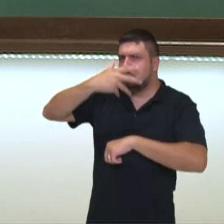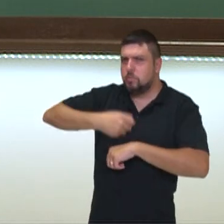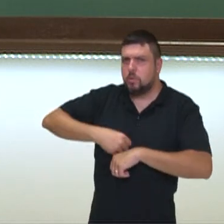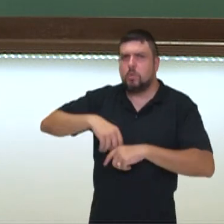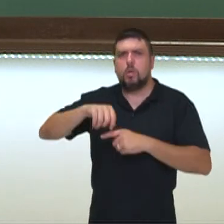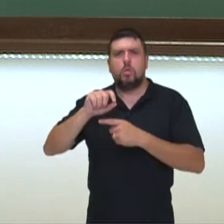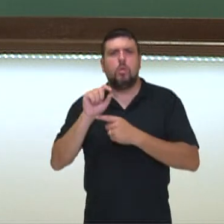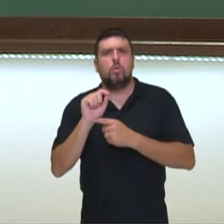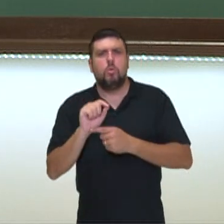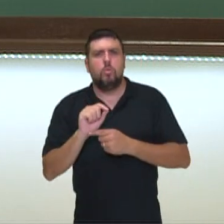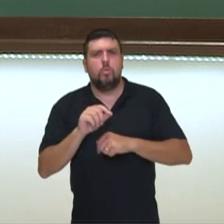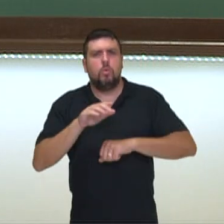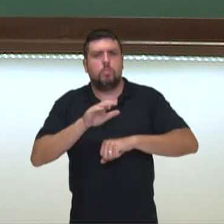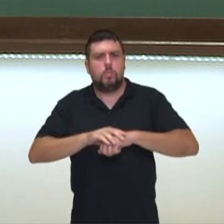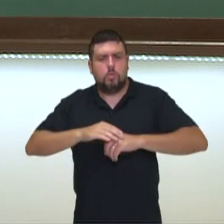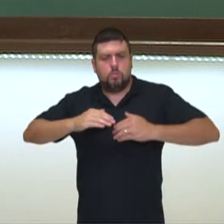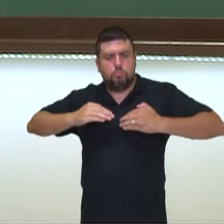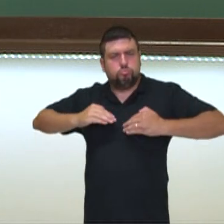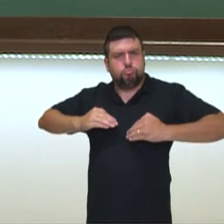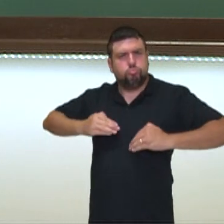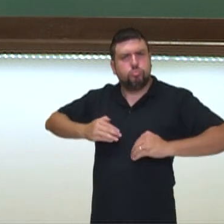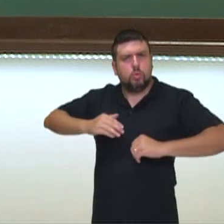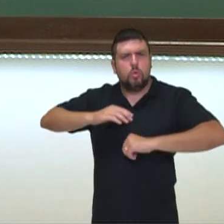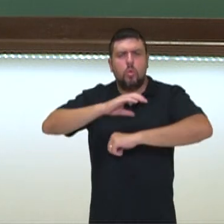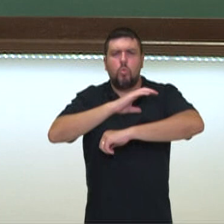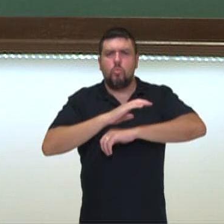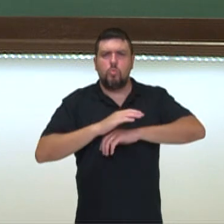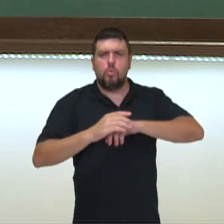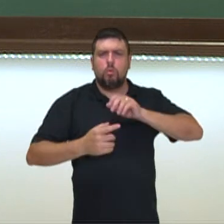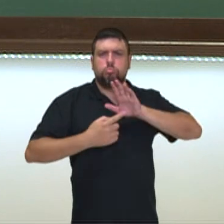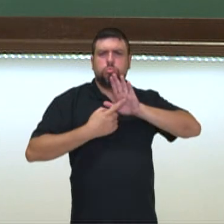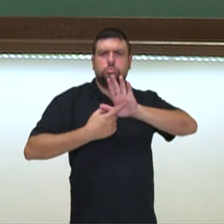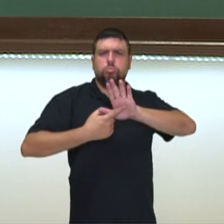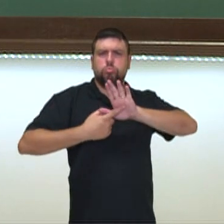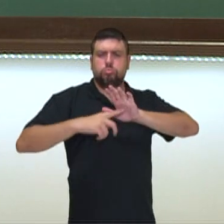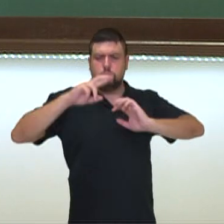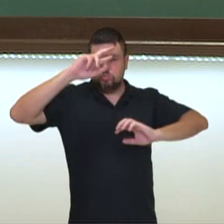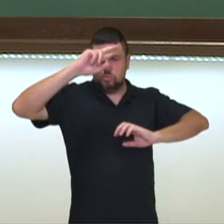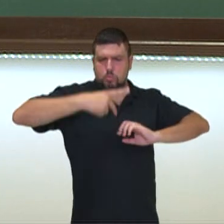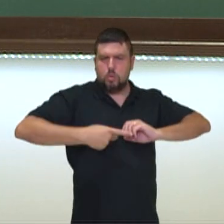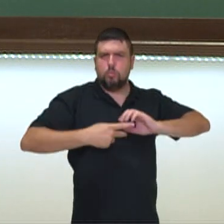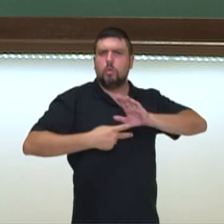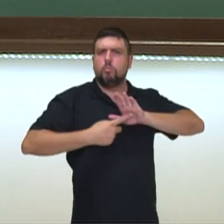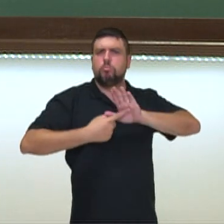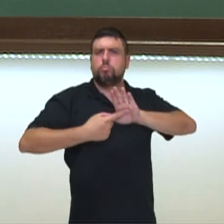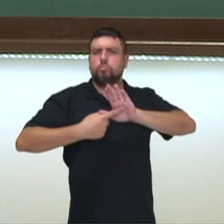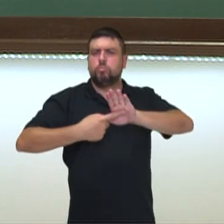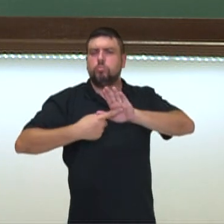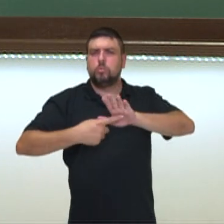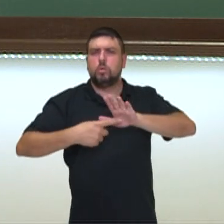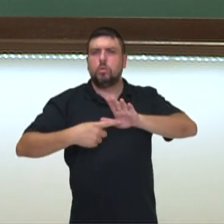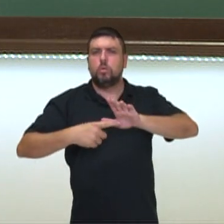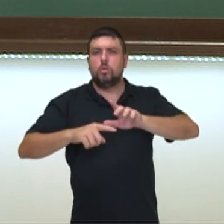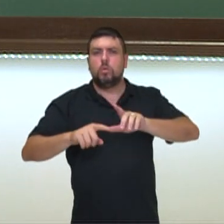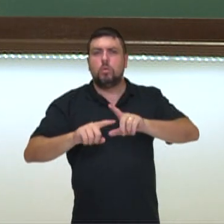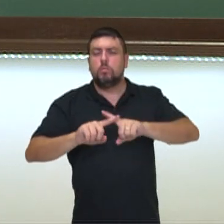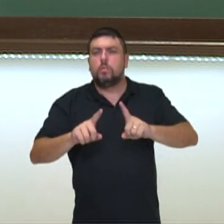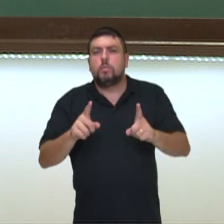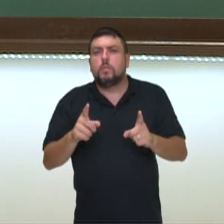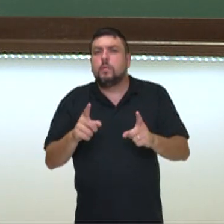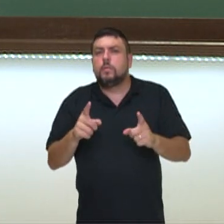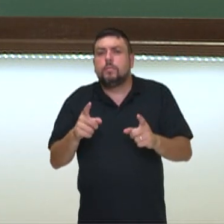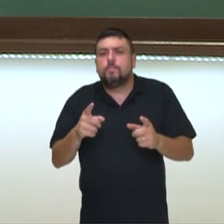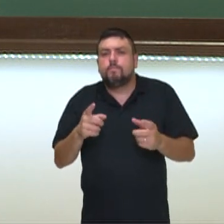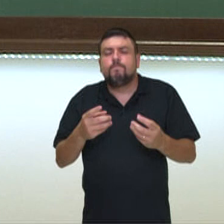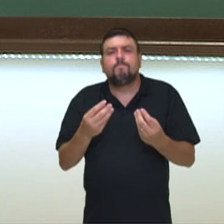que tem o porte mais atlético, a querer se superar por se superar, sem ter um fundamento em relação